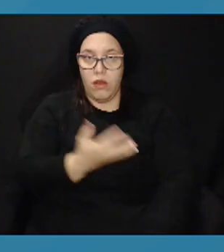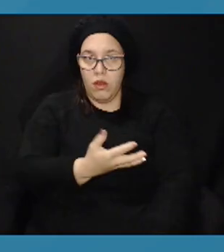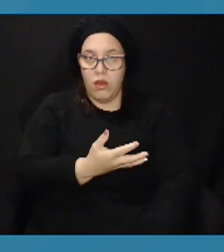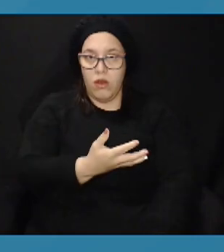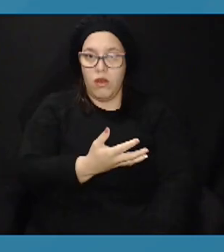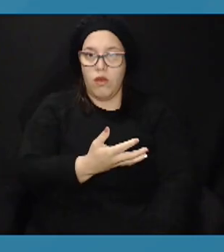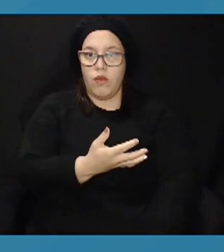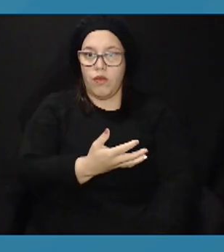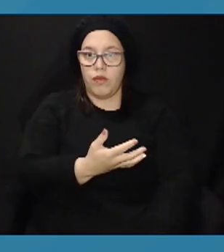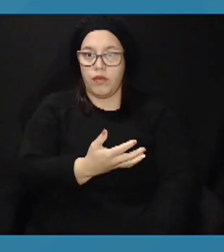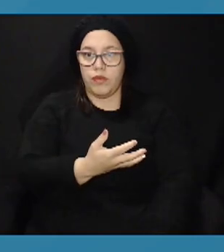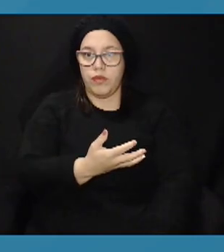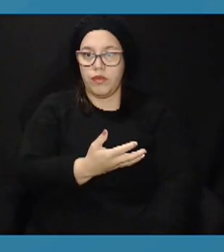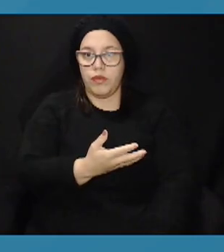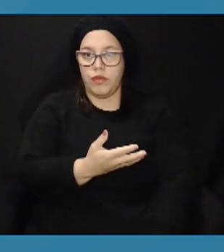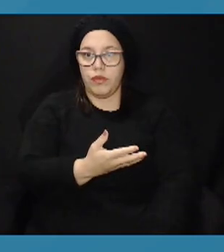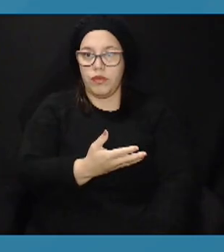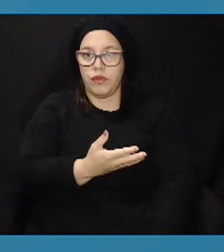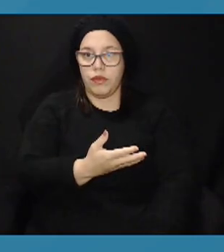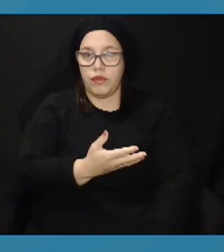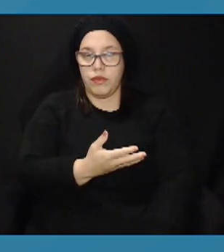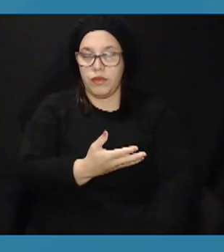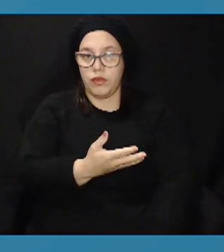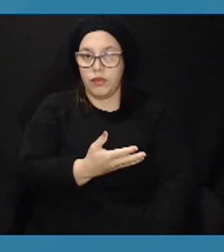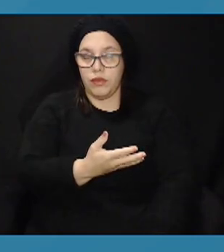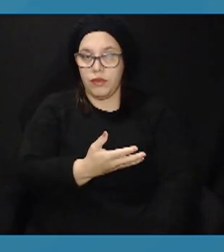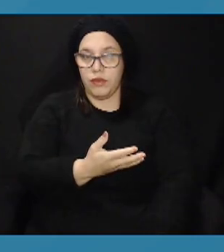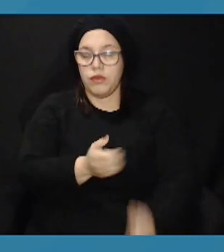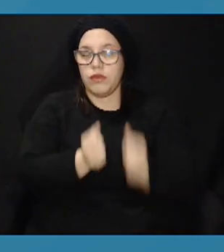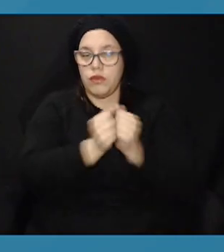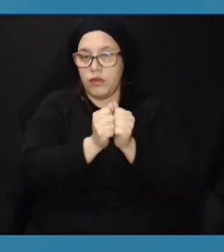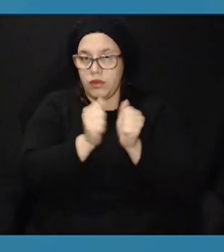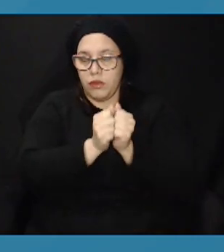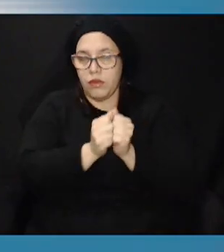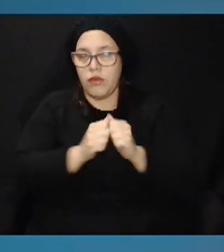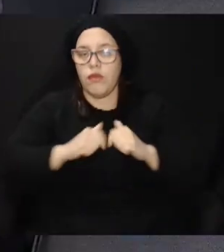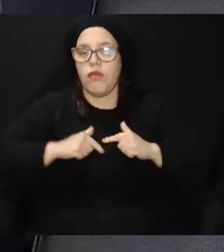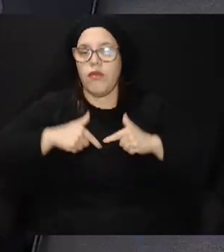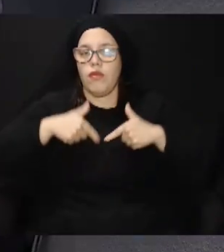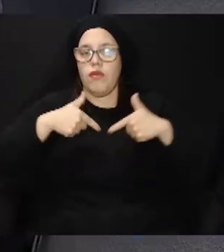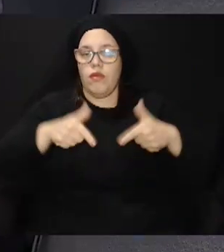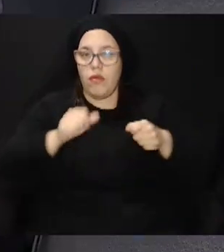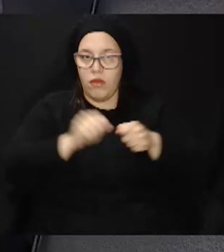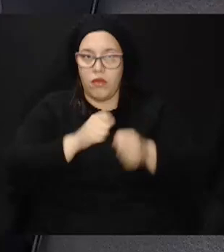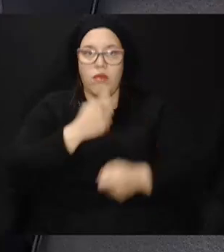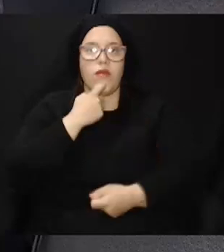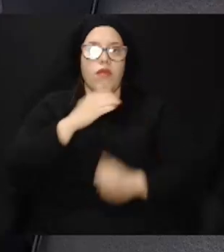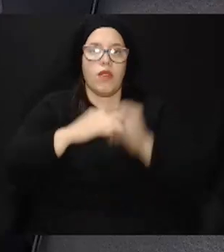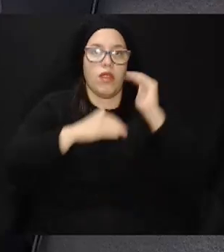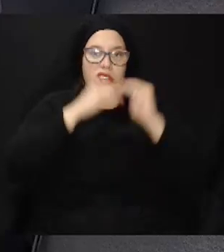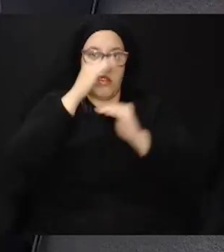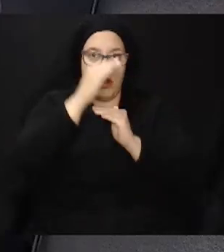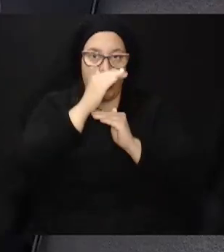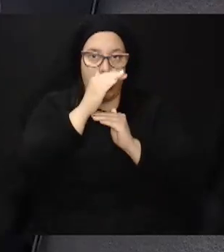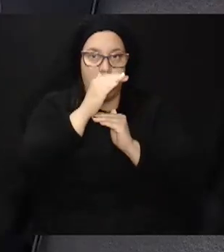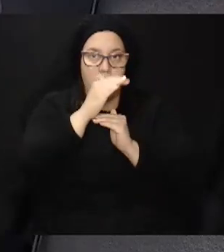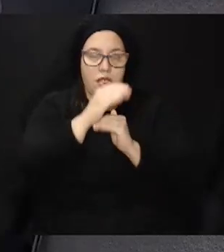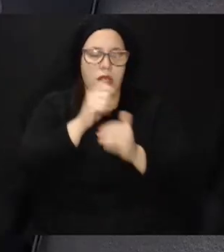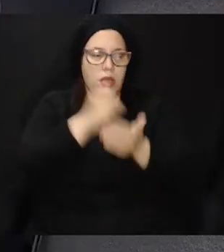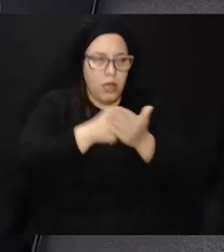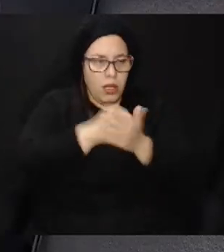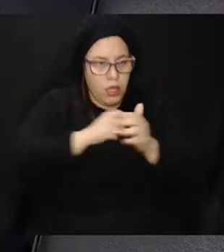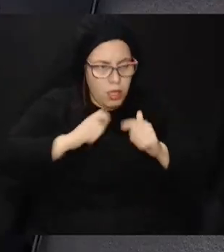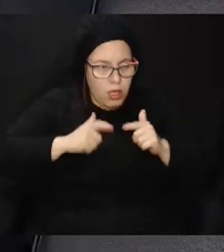aberto para você. Vem com a gente, estamos juntos, vamos juntos fazer Campinas crescer e lutar para que a gente